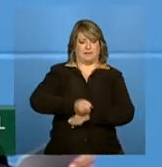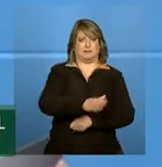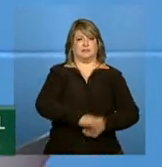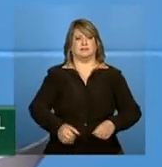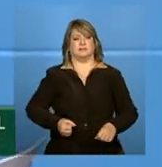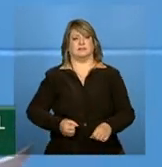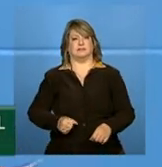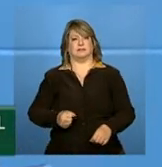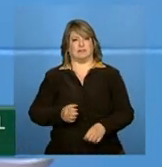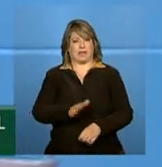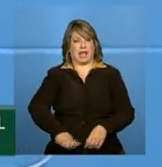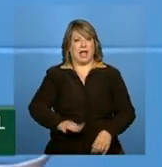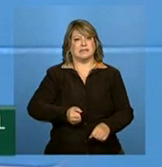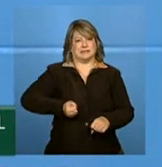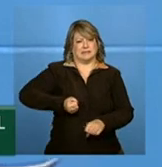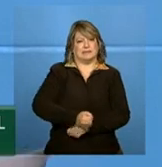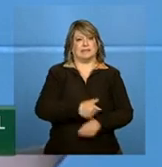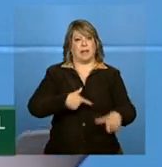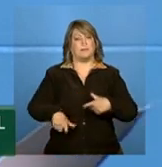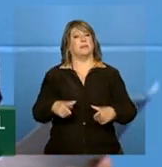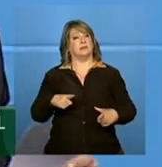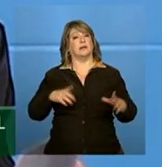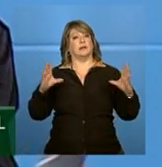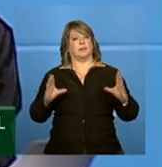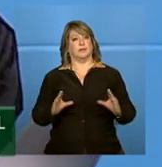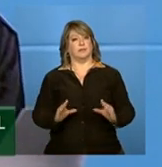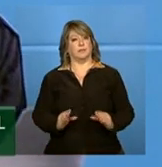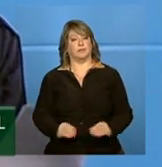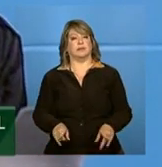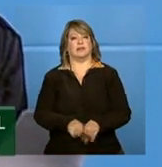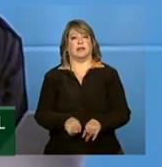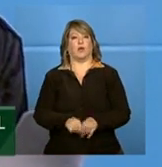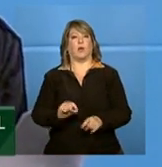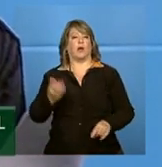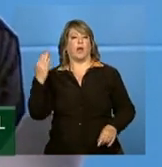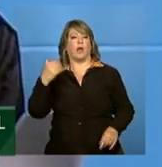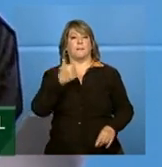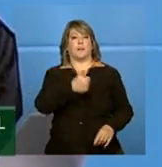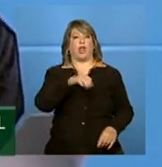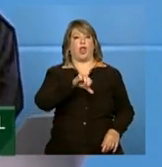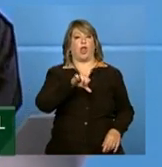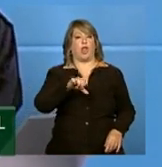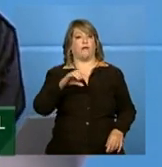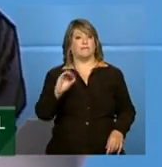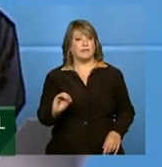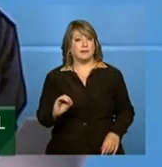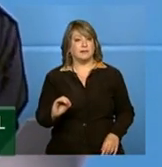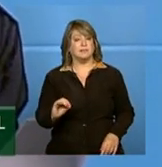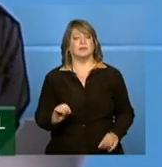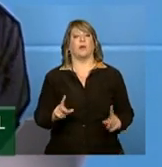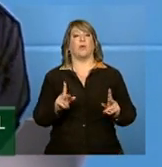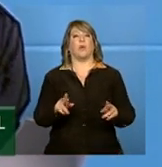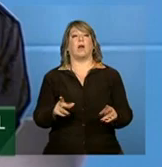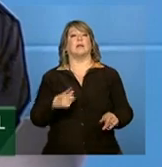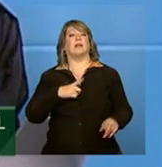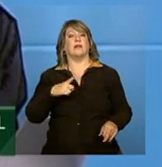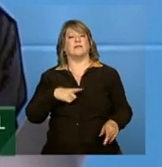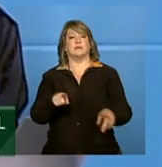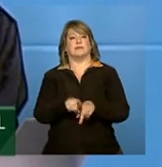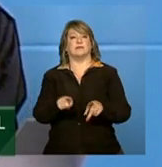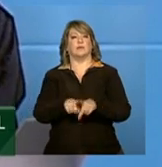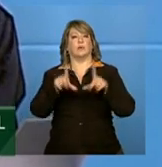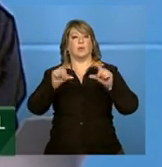estagnação econômica e alto desemprego, como nós vivemos na década de 90, como também foi reduzido